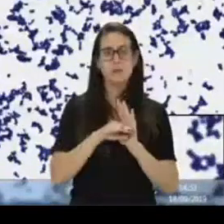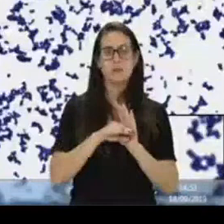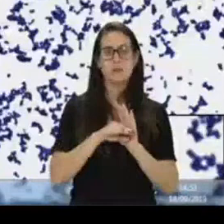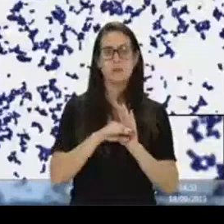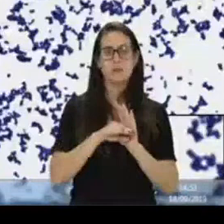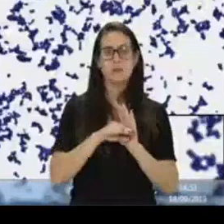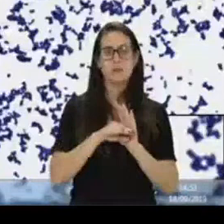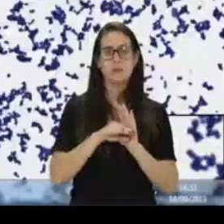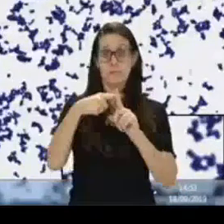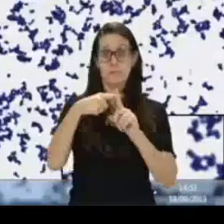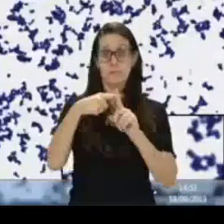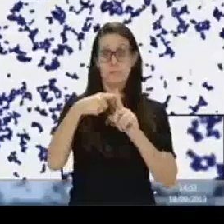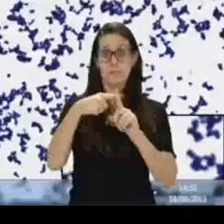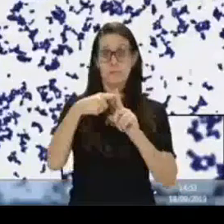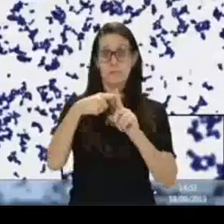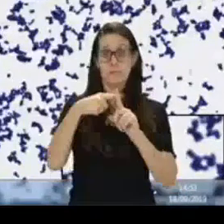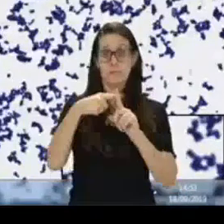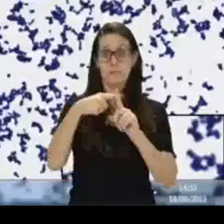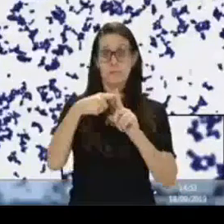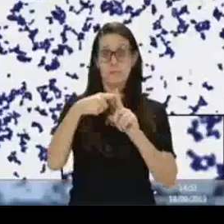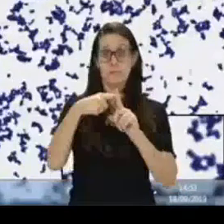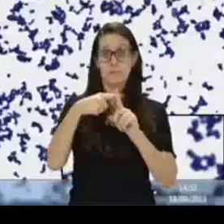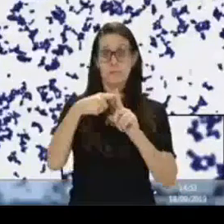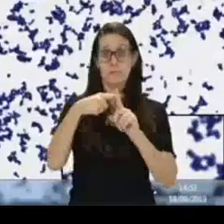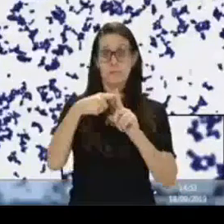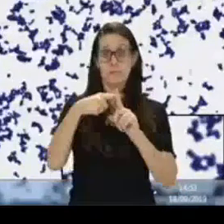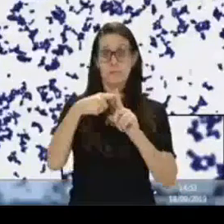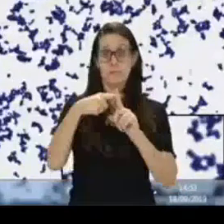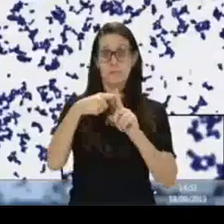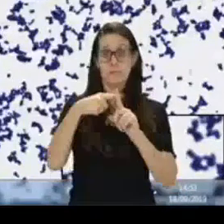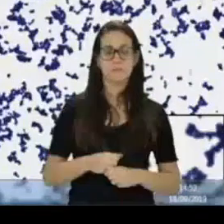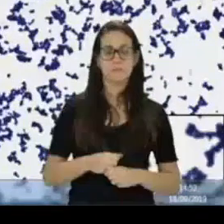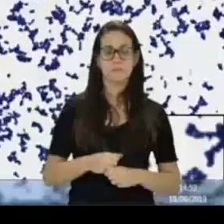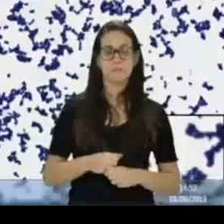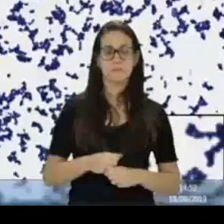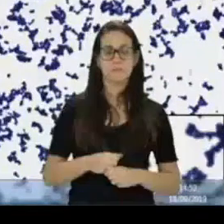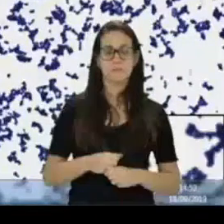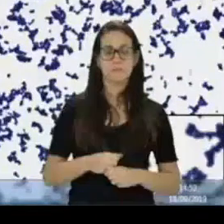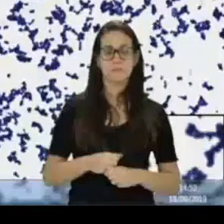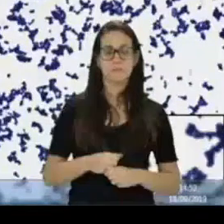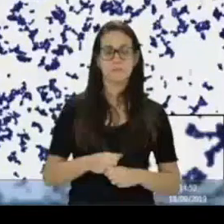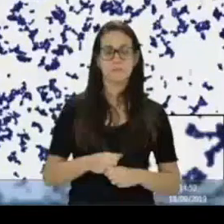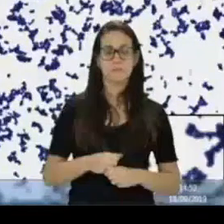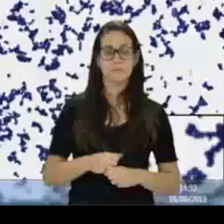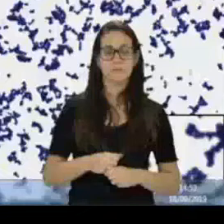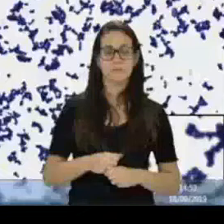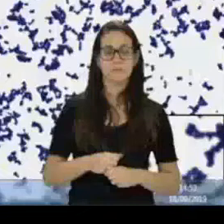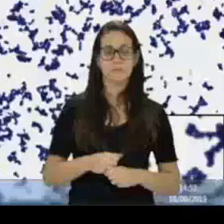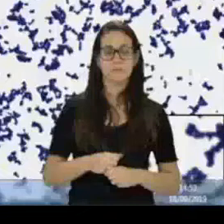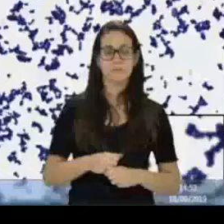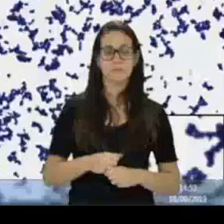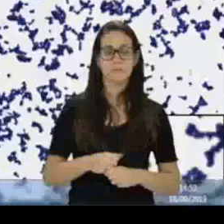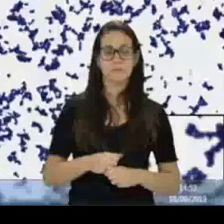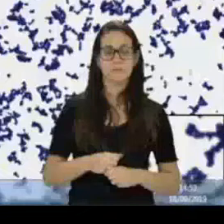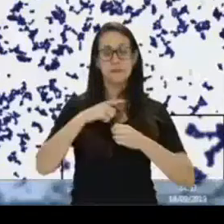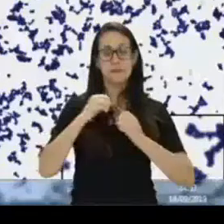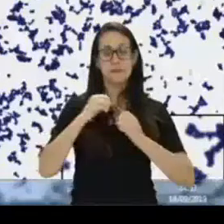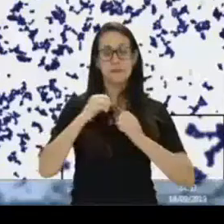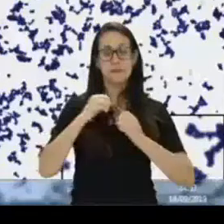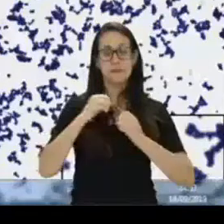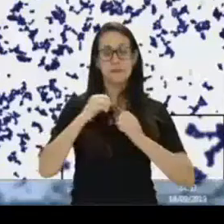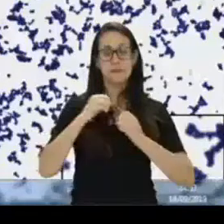gram-positiva. Então, a parede celular dessas estruturas, elas têm uma maior quantidade de peptídeo glicano.